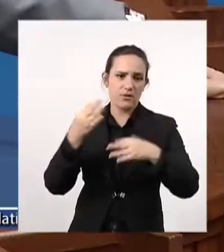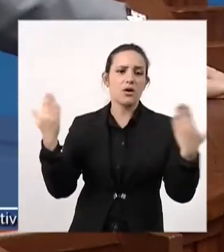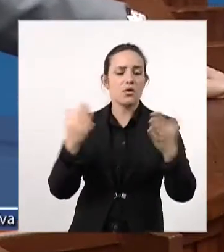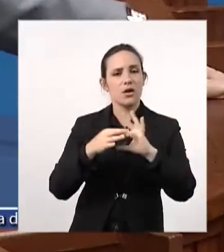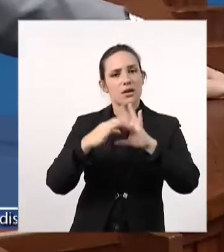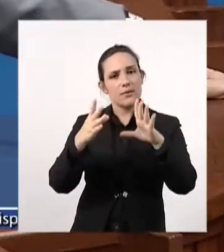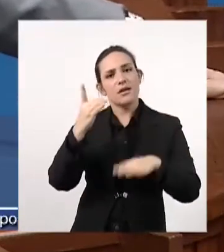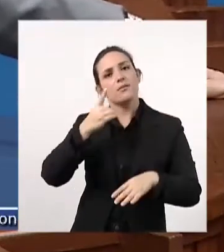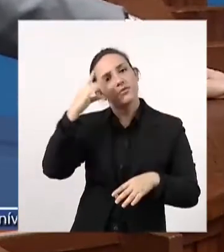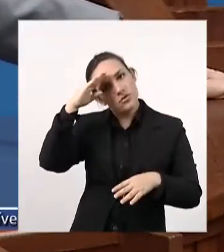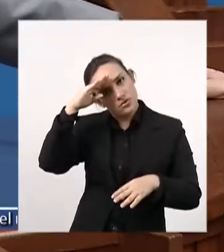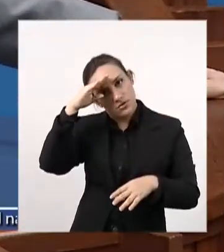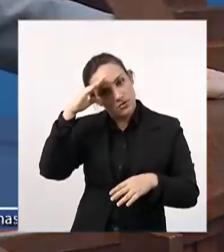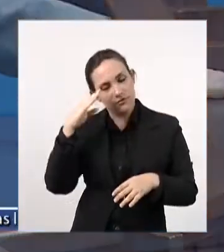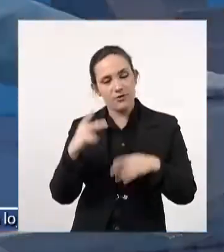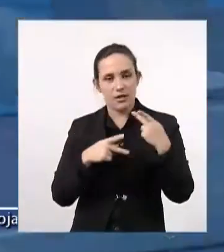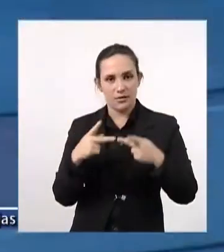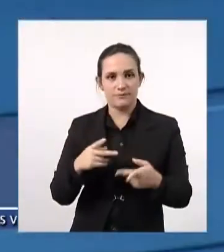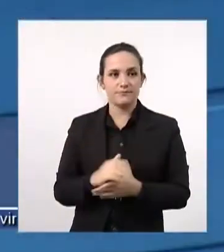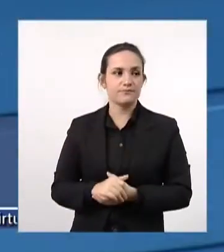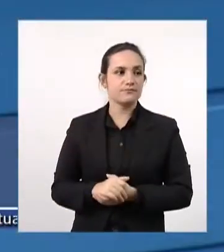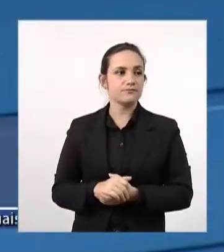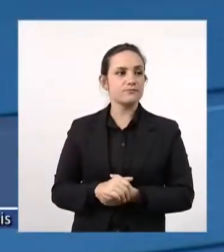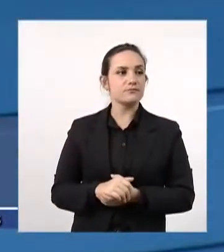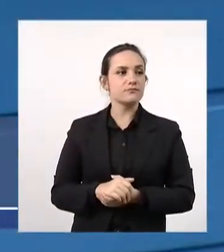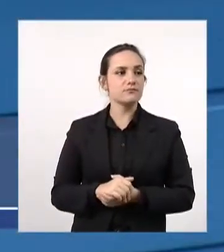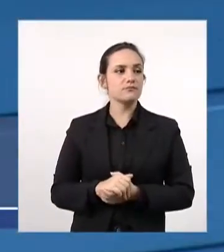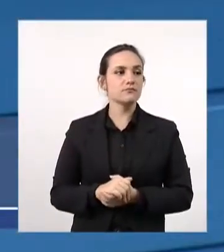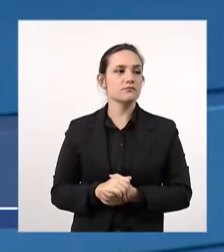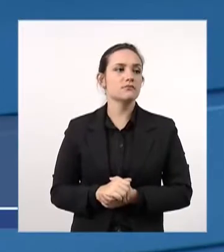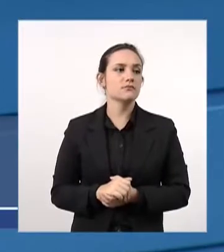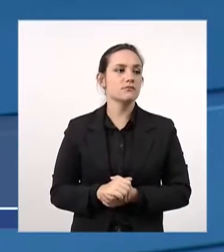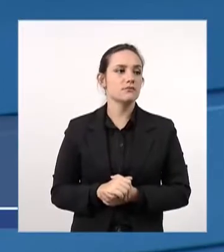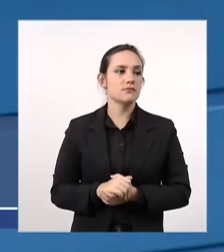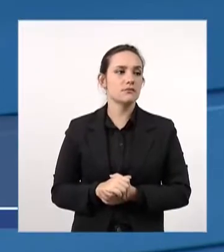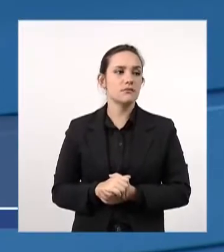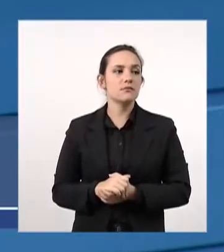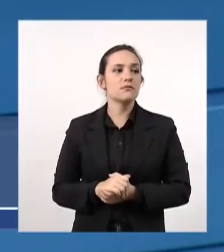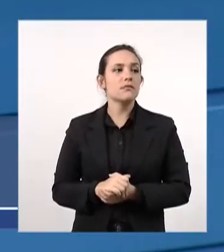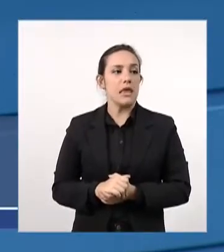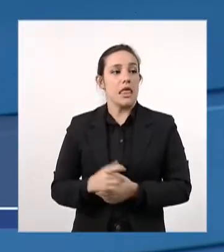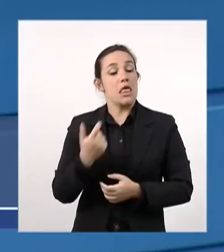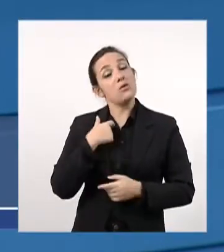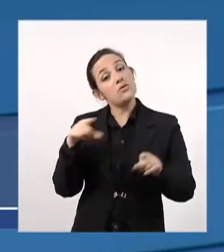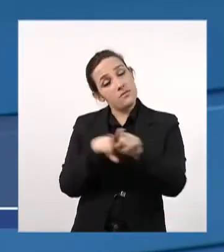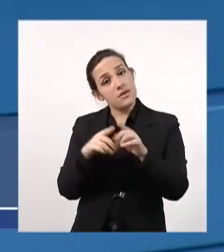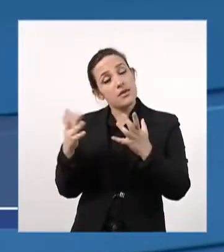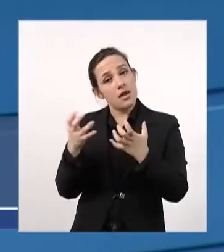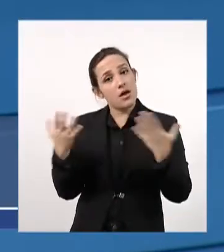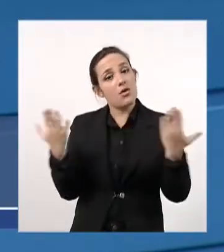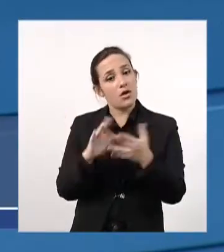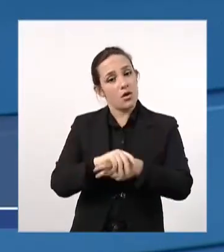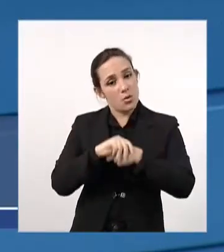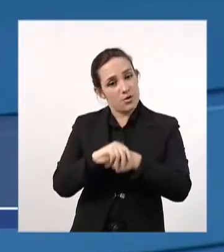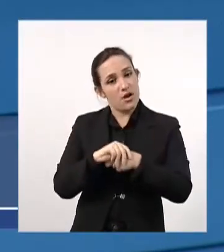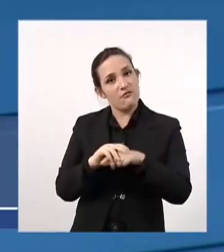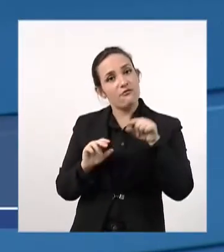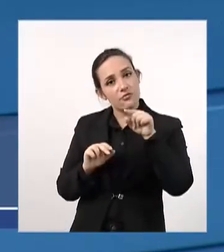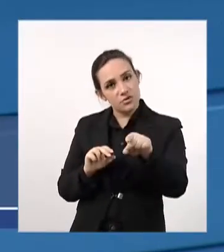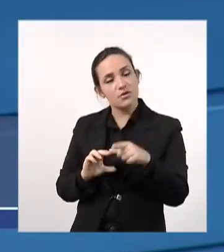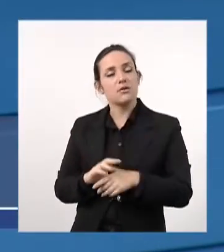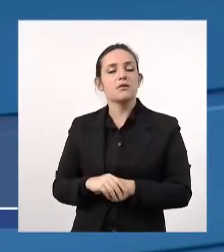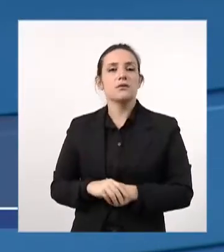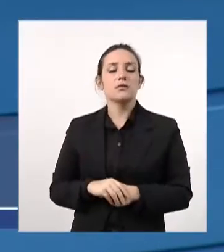deputado Cabo Almir uma parte. Deputado Barbosinha, eu também gostaria de cumprimentar Vossa Excelência